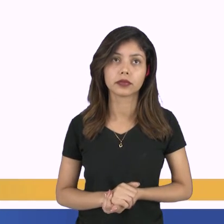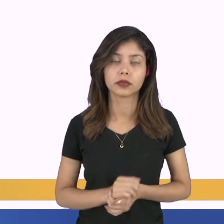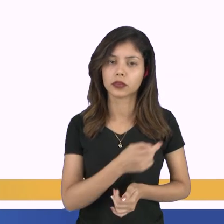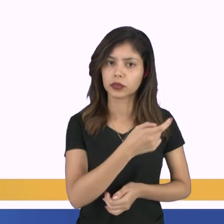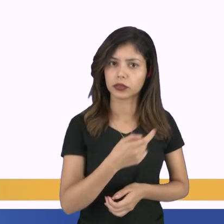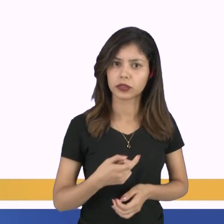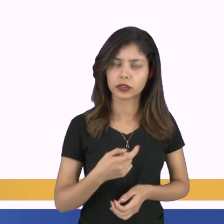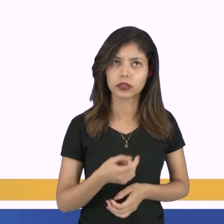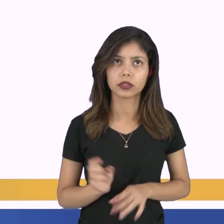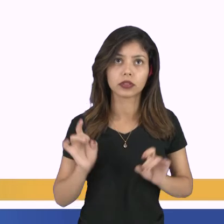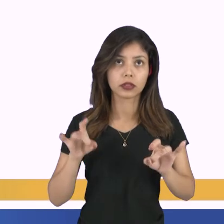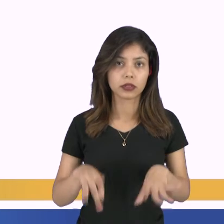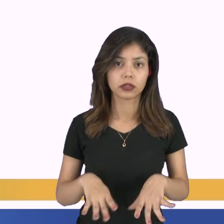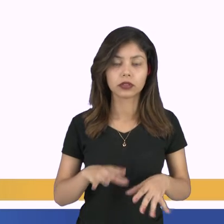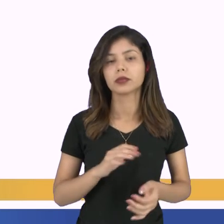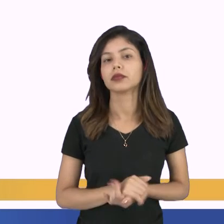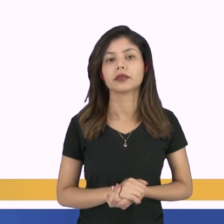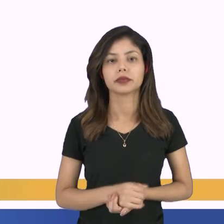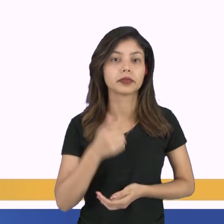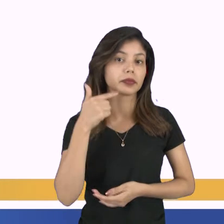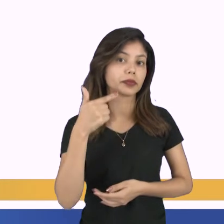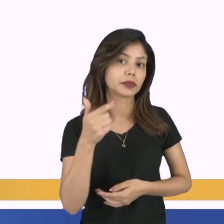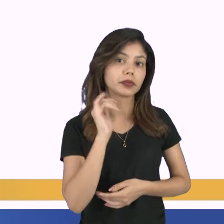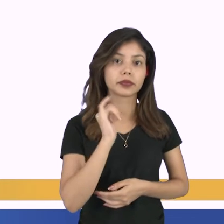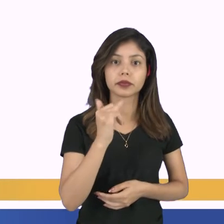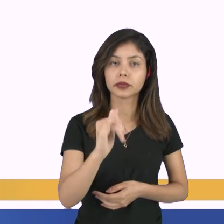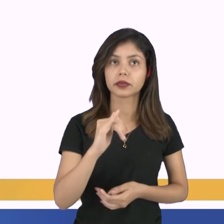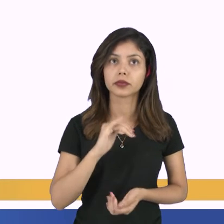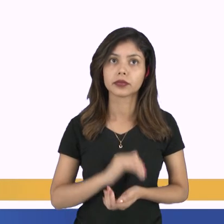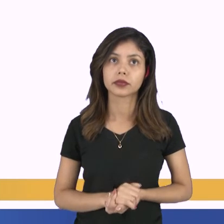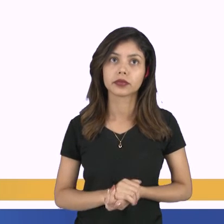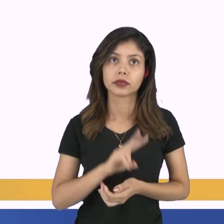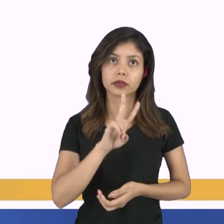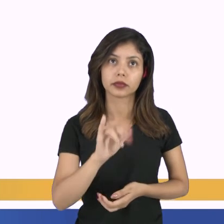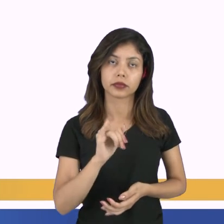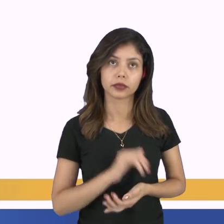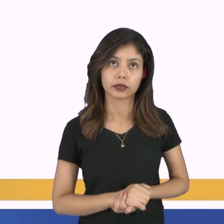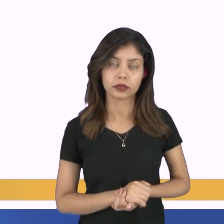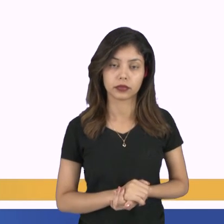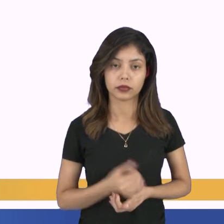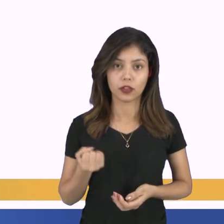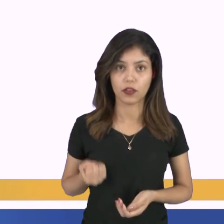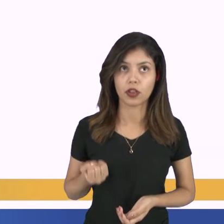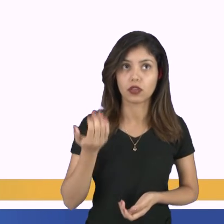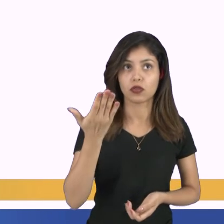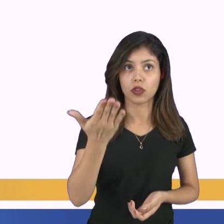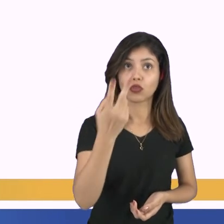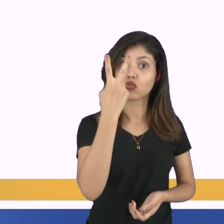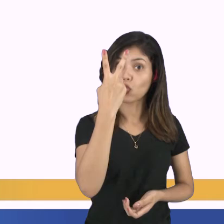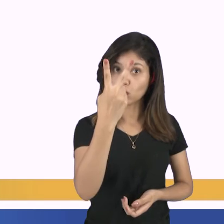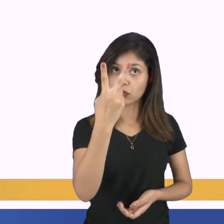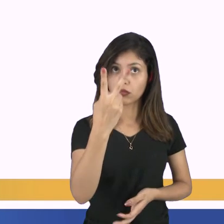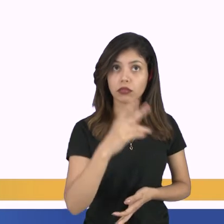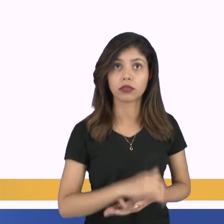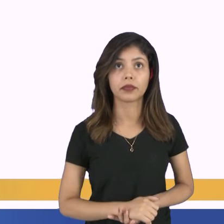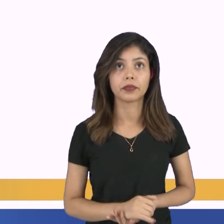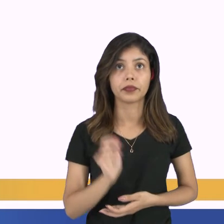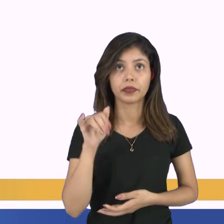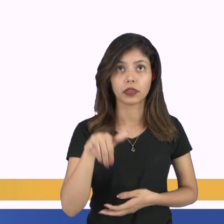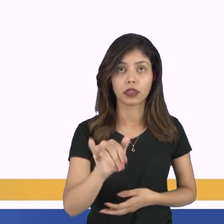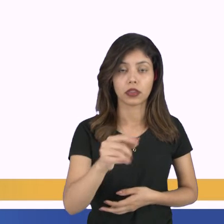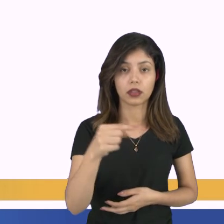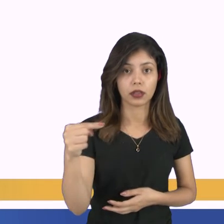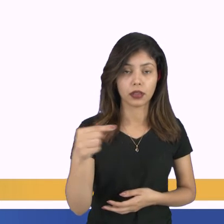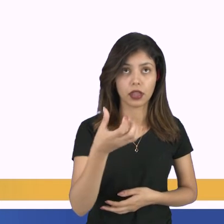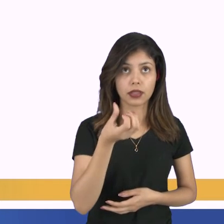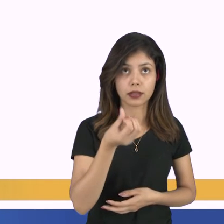o X na última camada tem 2 elétrons. Então, ele vai doar 2 elétrons. O Y